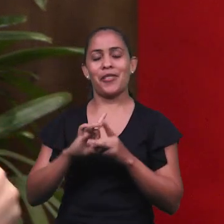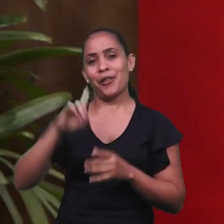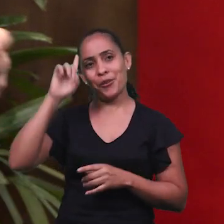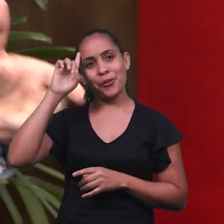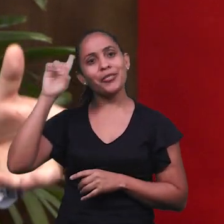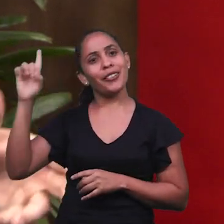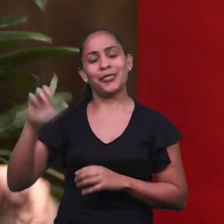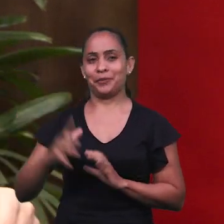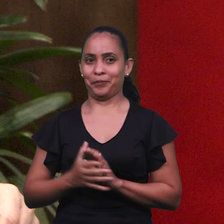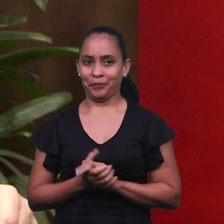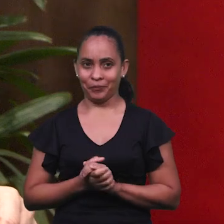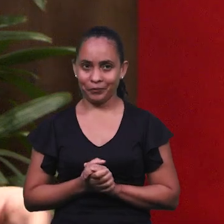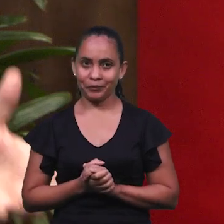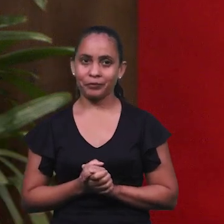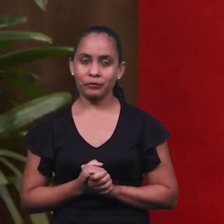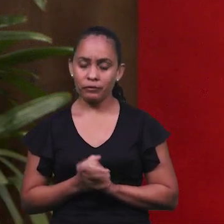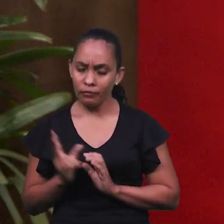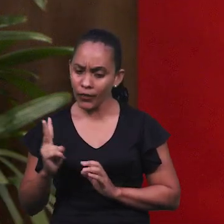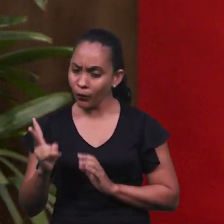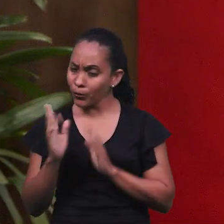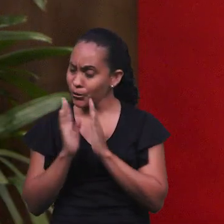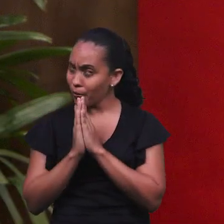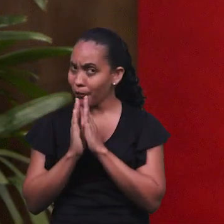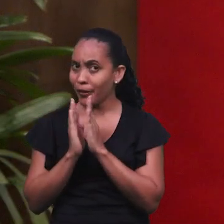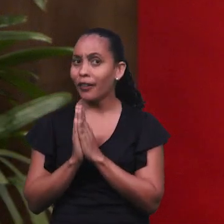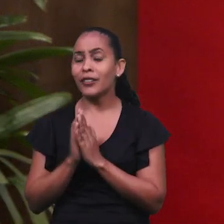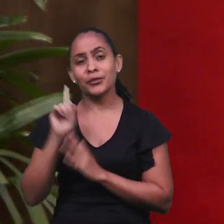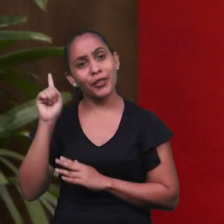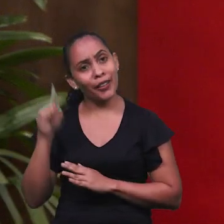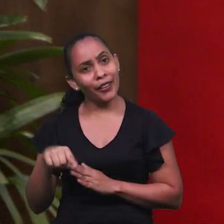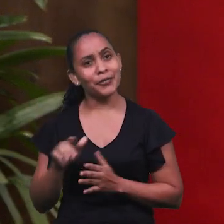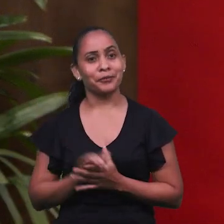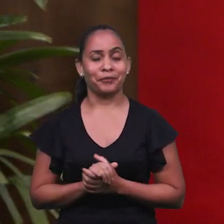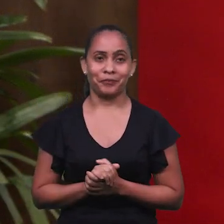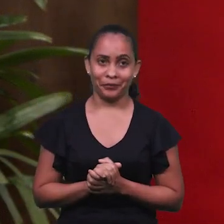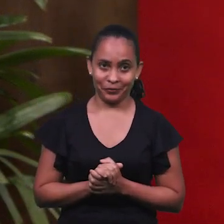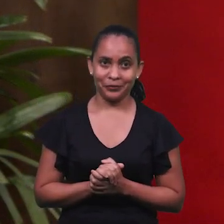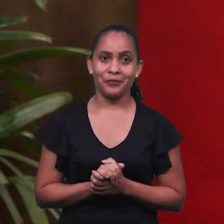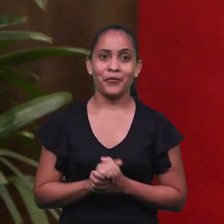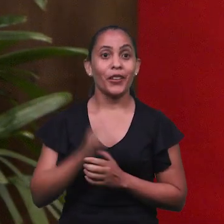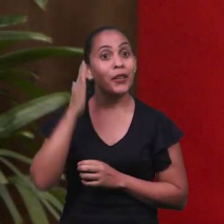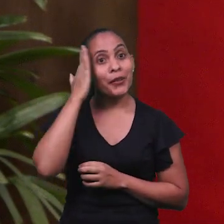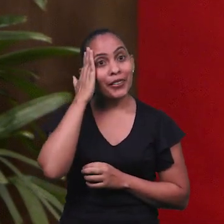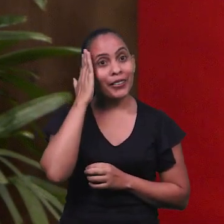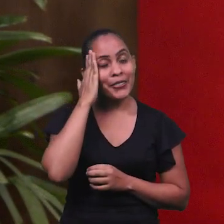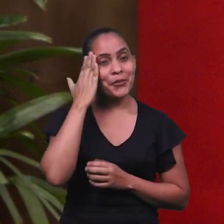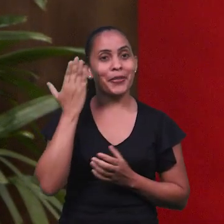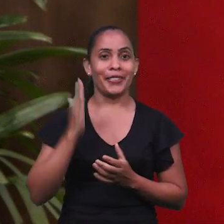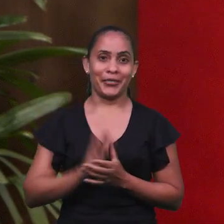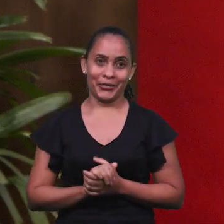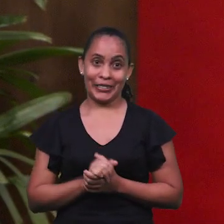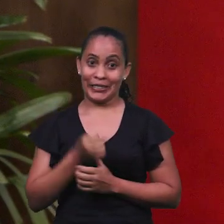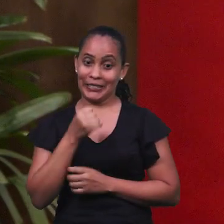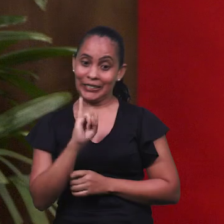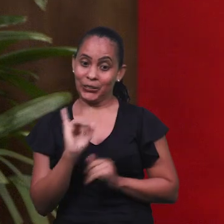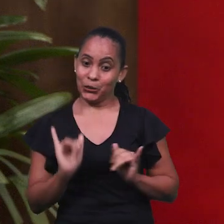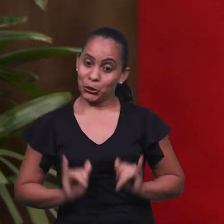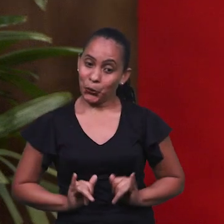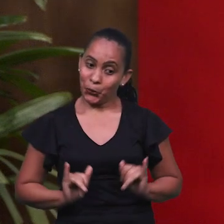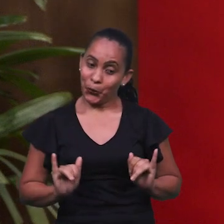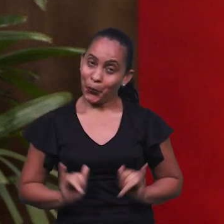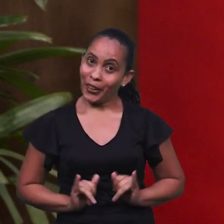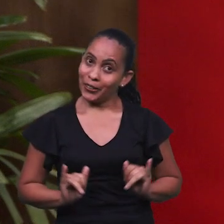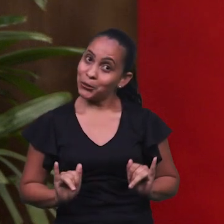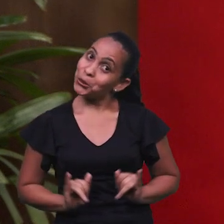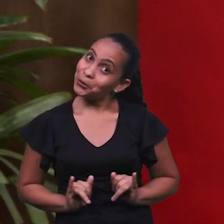Deus, é continuar orando. Então, eu acho que esse é o caminho para discernir se o